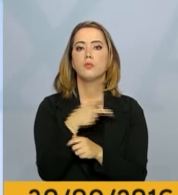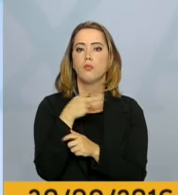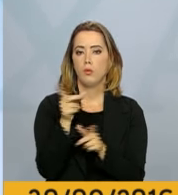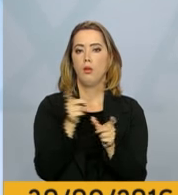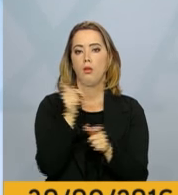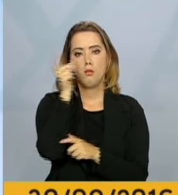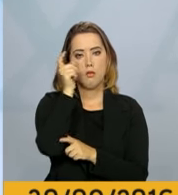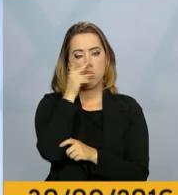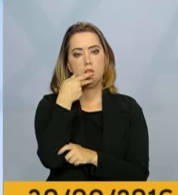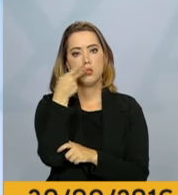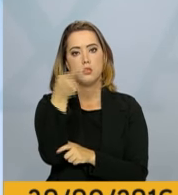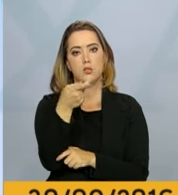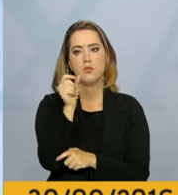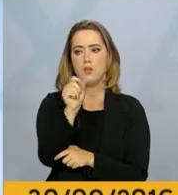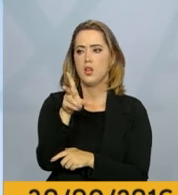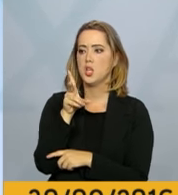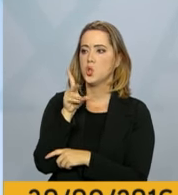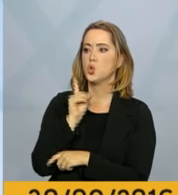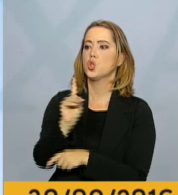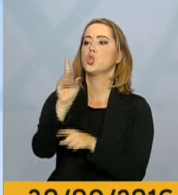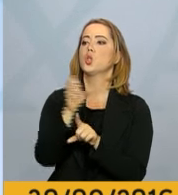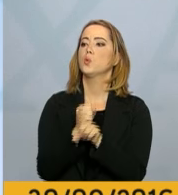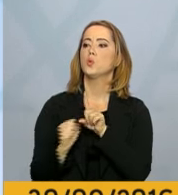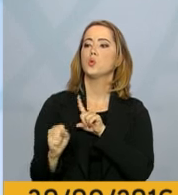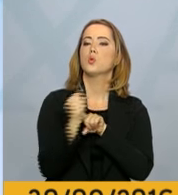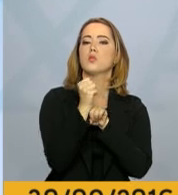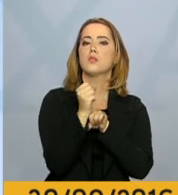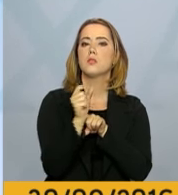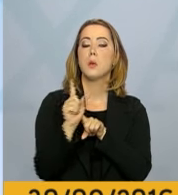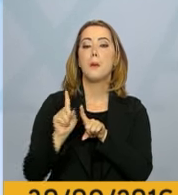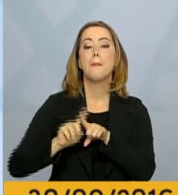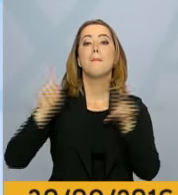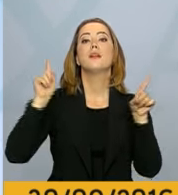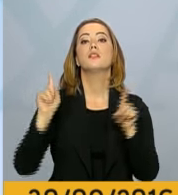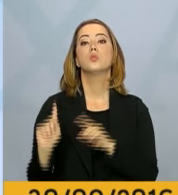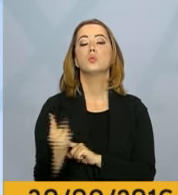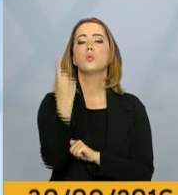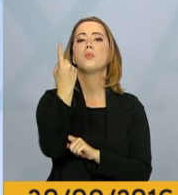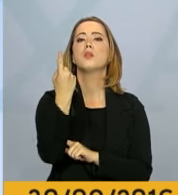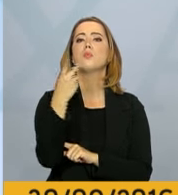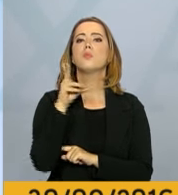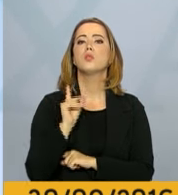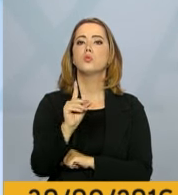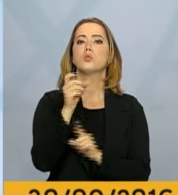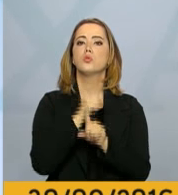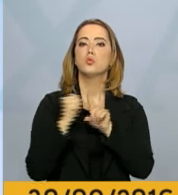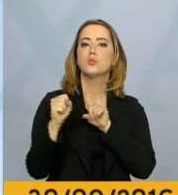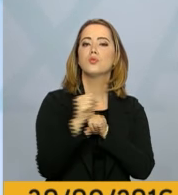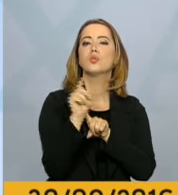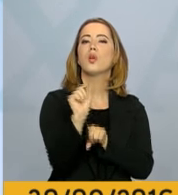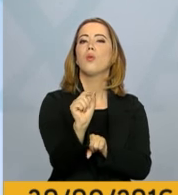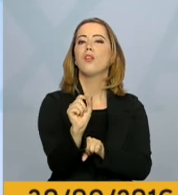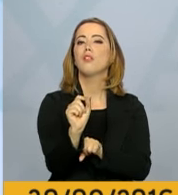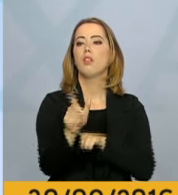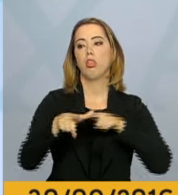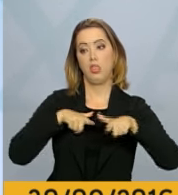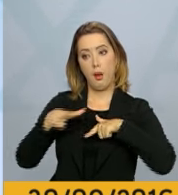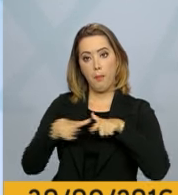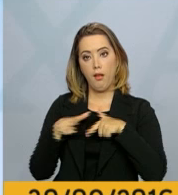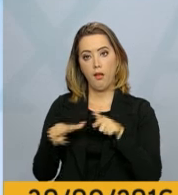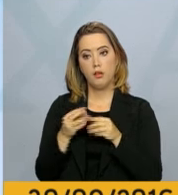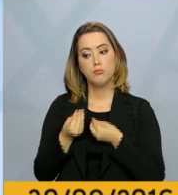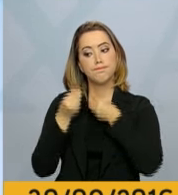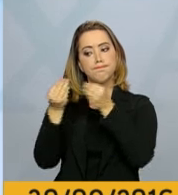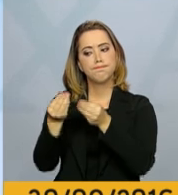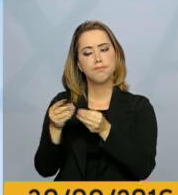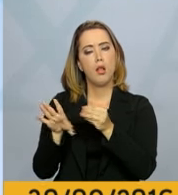registro, fala-se muito em direitos sociais, né? Mas o primeiro direito social é exatamente o direito ao emprego.